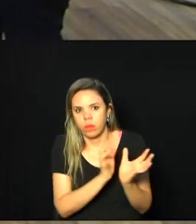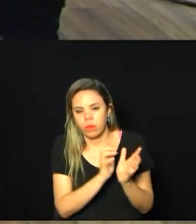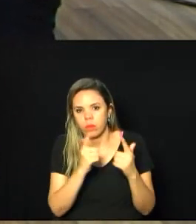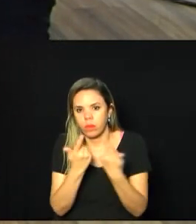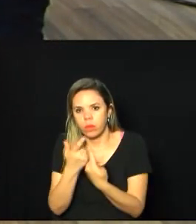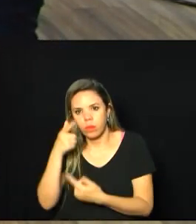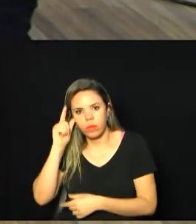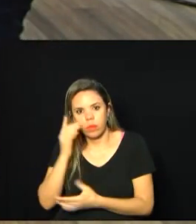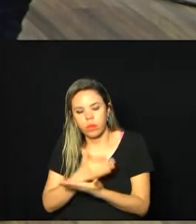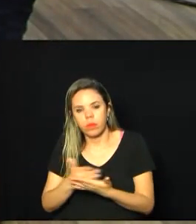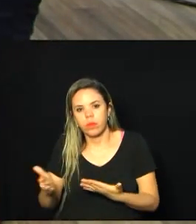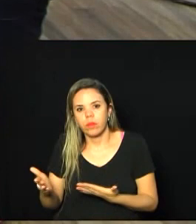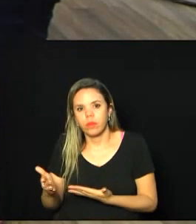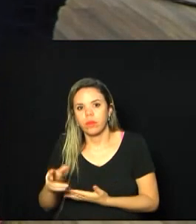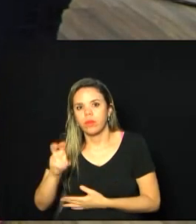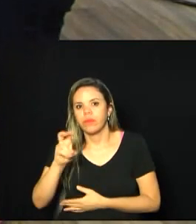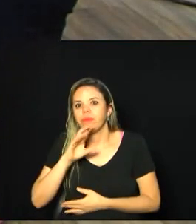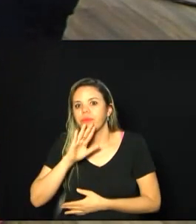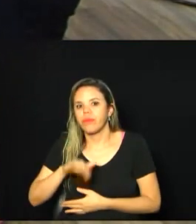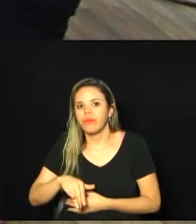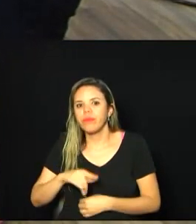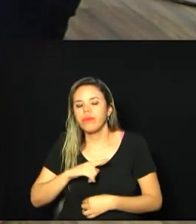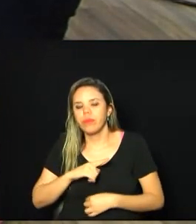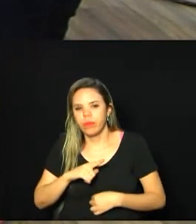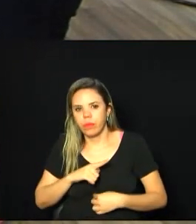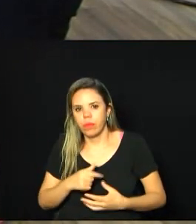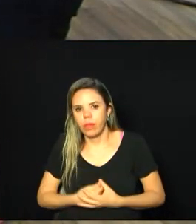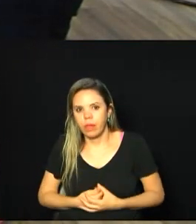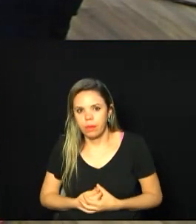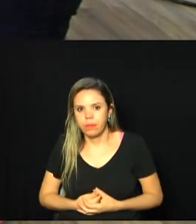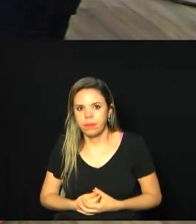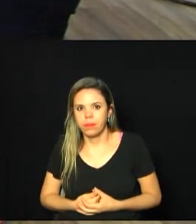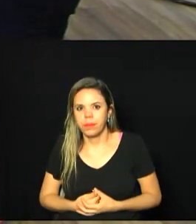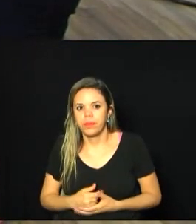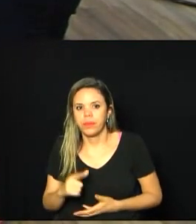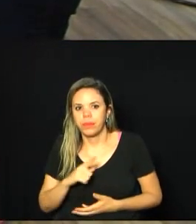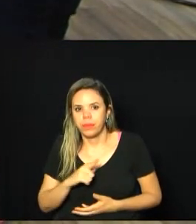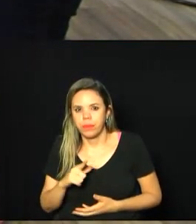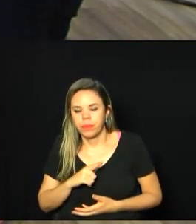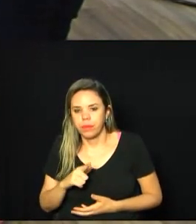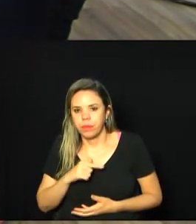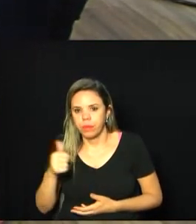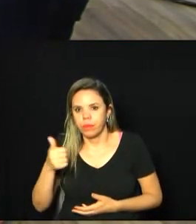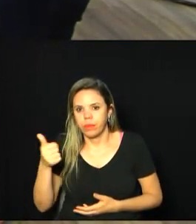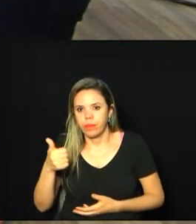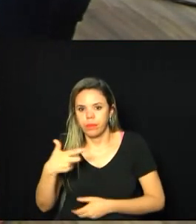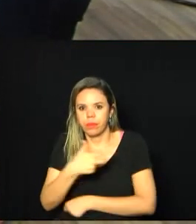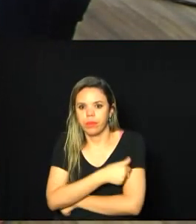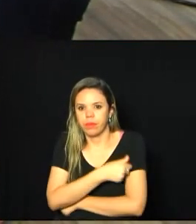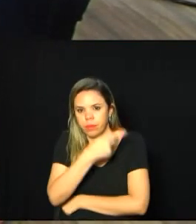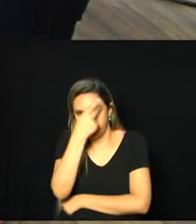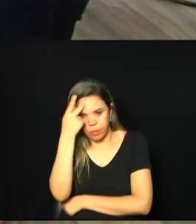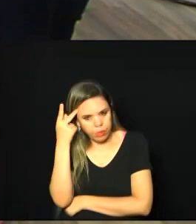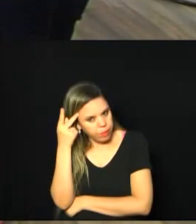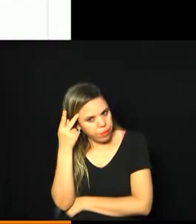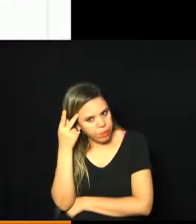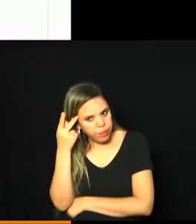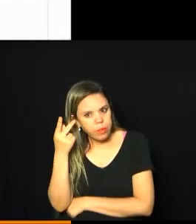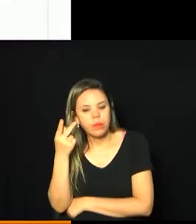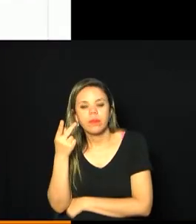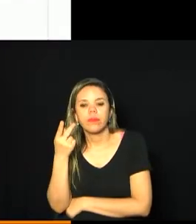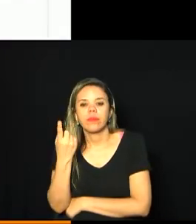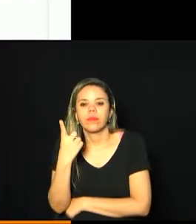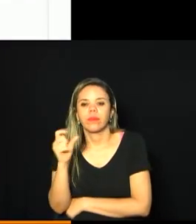Começou ontem a partir das 5 horas da tarde, então a gente tem, olha, primeira dose para as pessoas